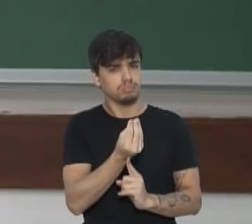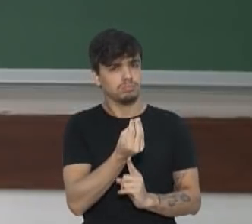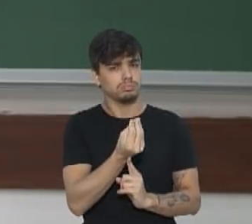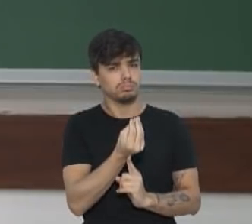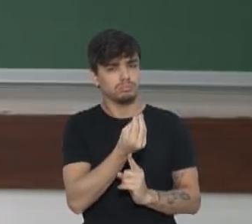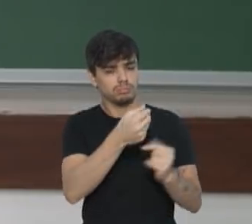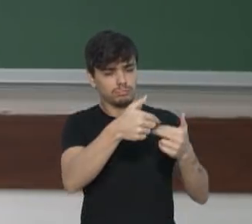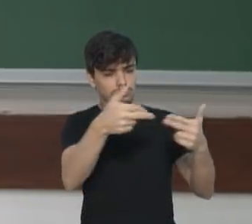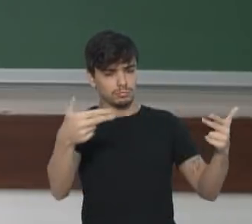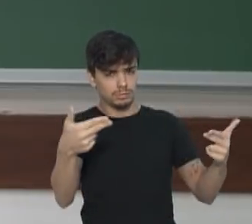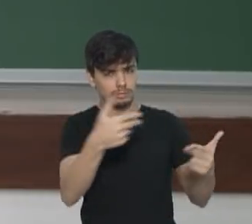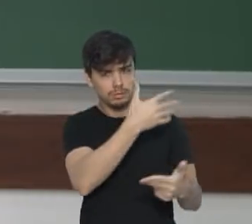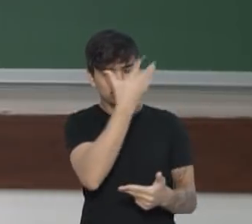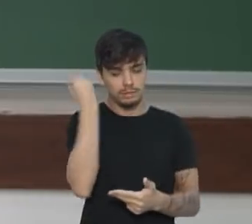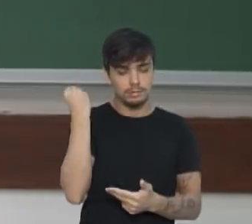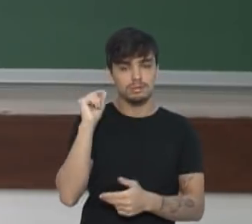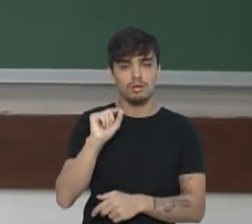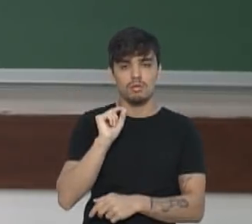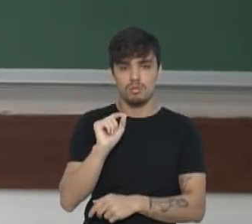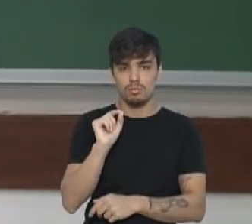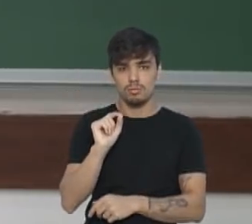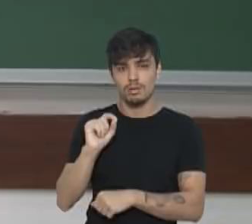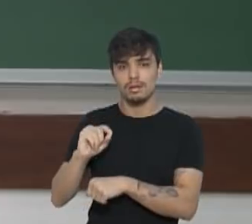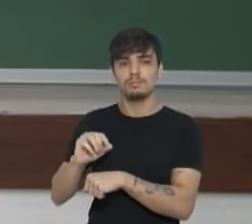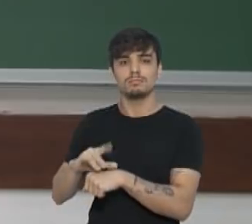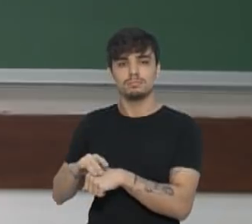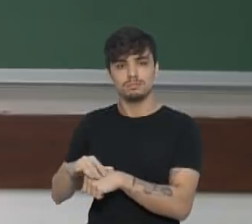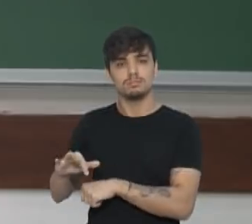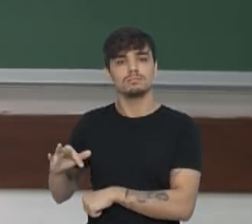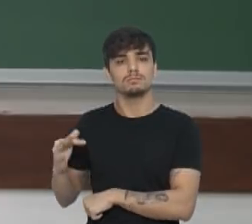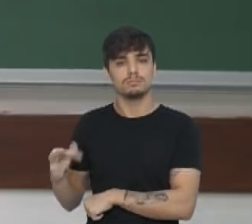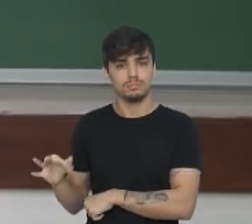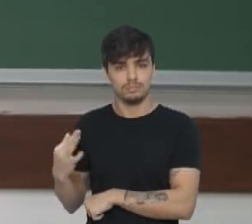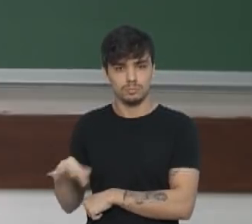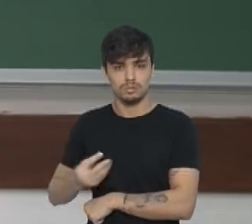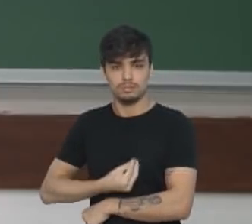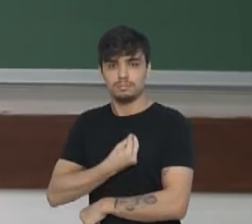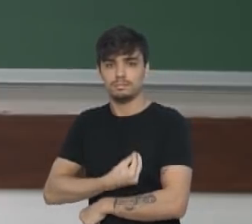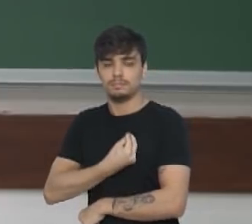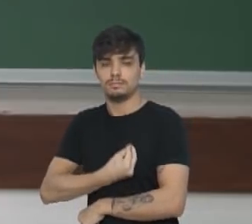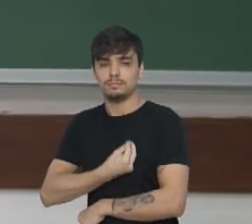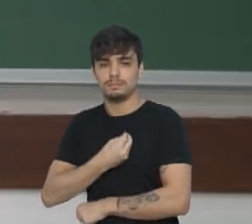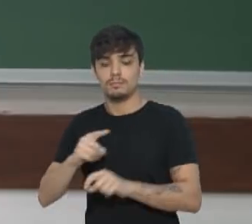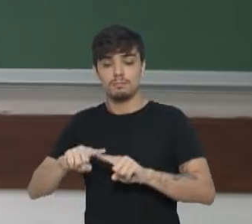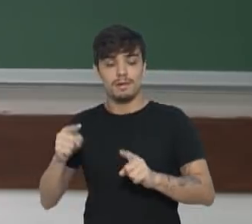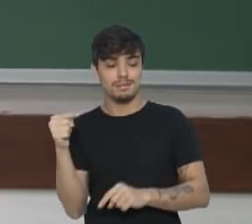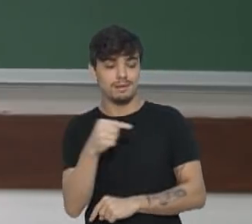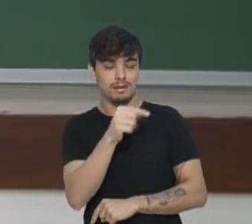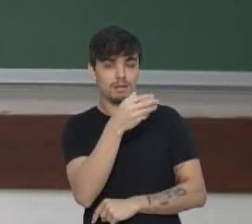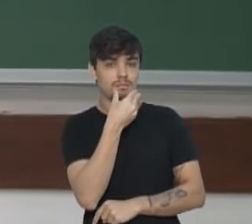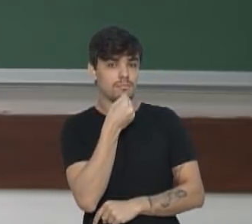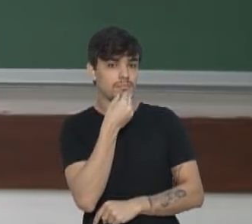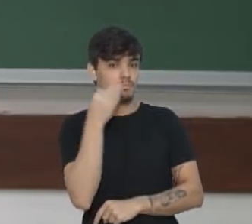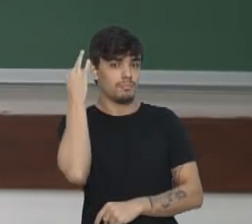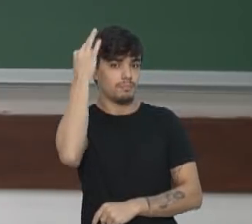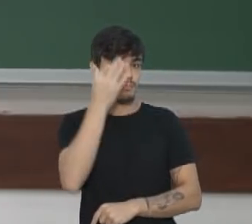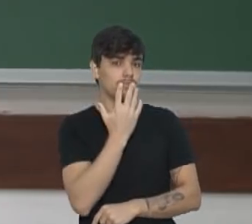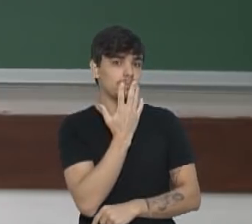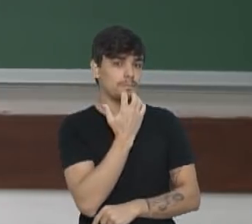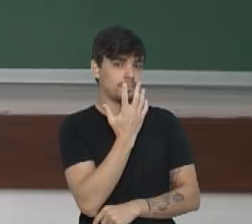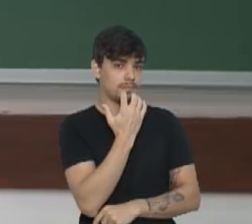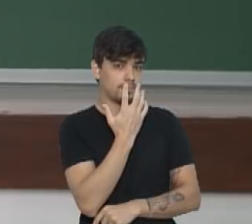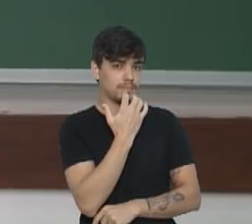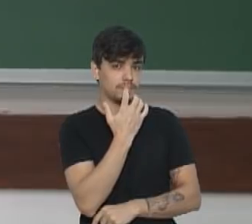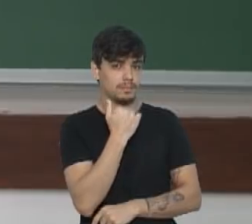de arte para esquecer um pouco essa dor da existência. Mas para o Nietzsche, são 3 formas de você negar a vida,